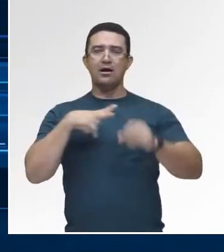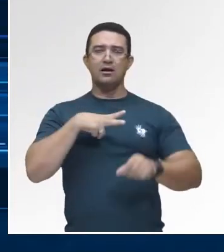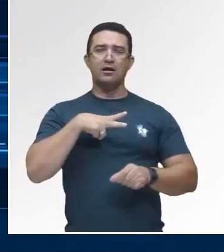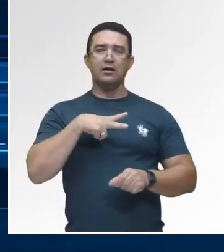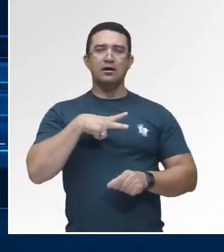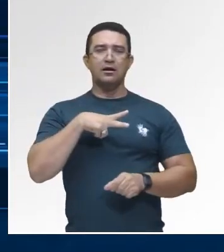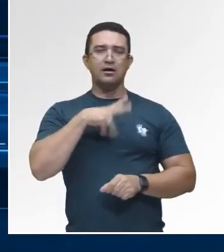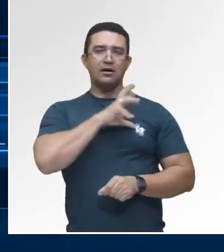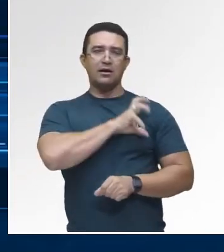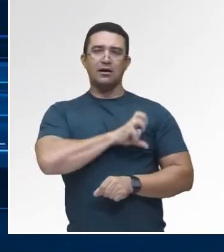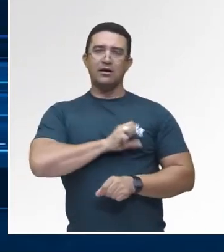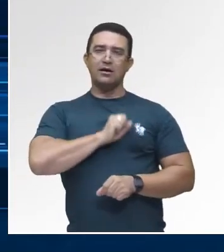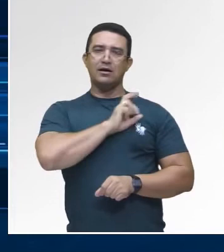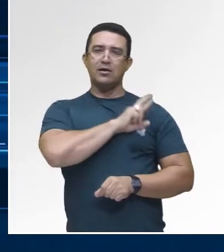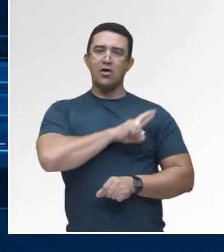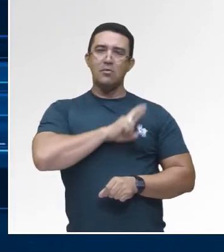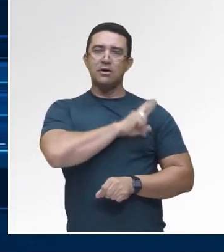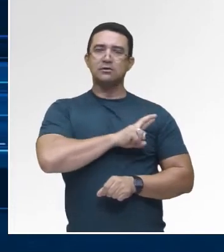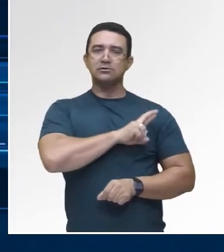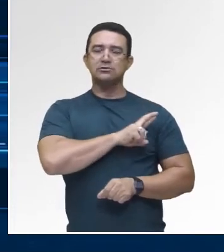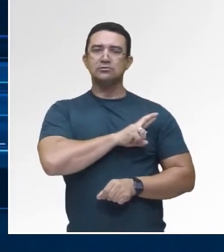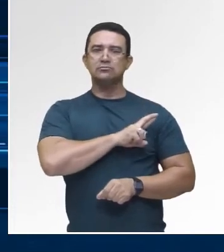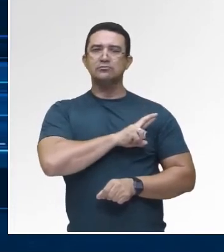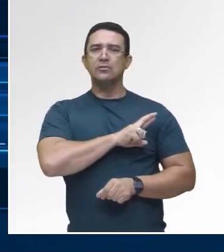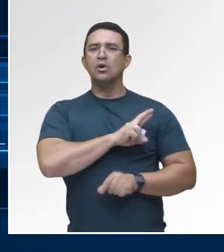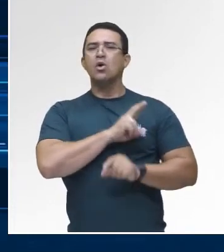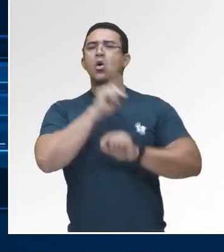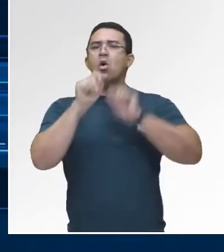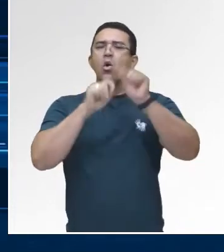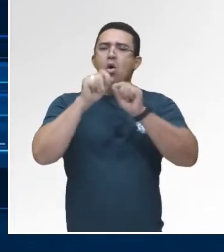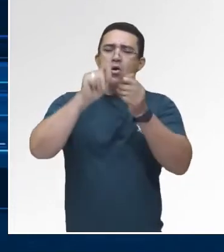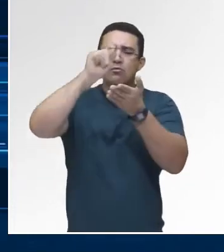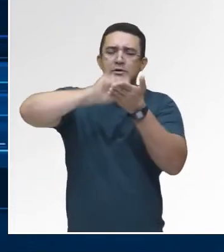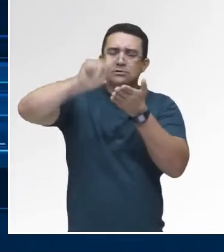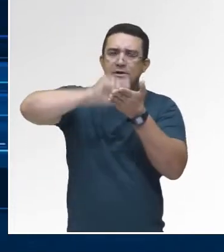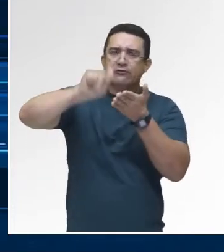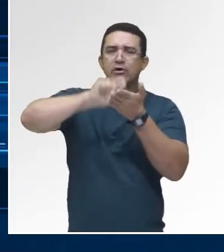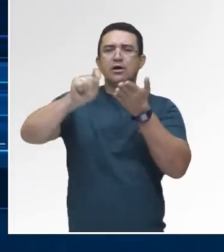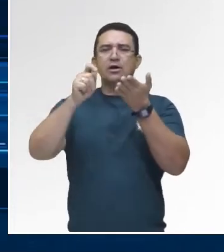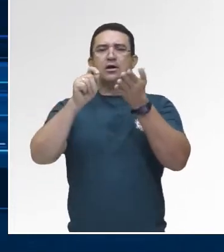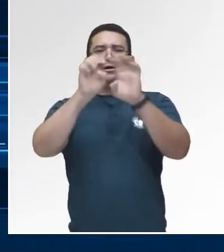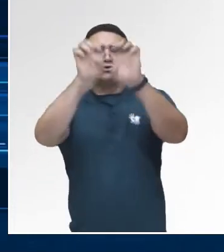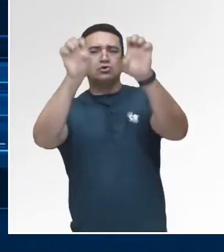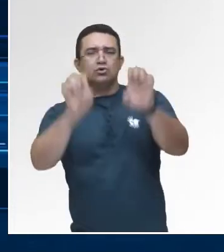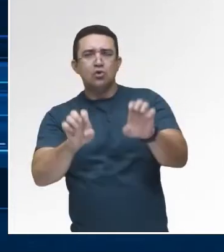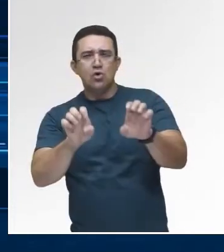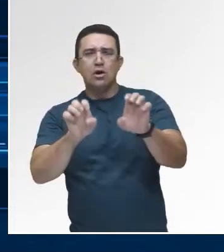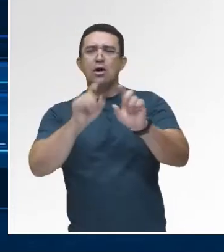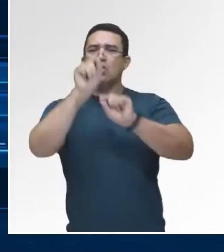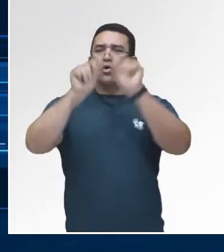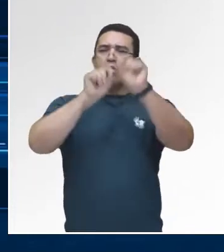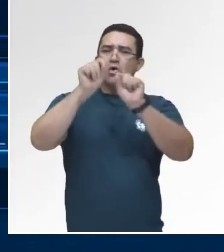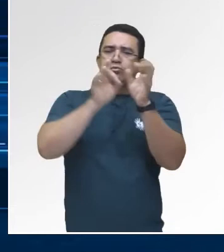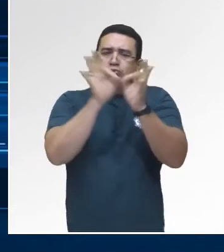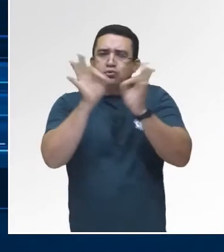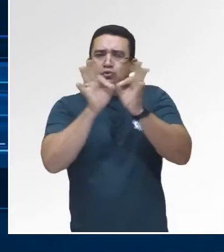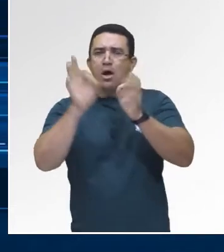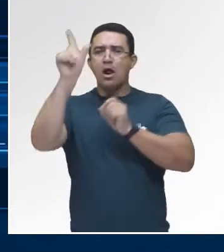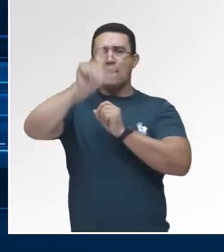aspecto formal, ou seja, a forma de se escrever, a forma de se fazer literatura,